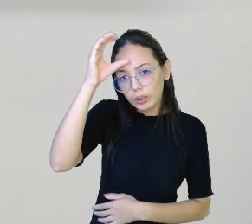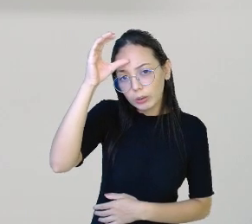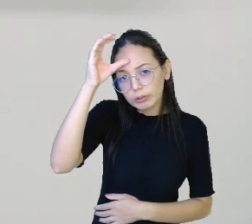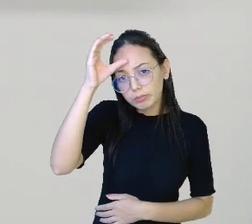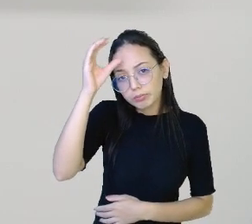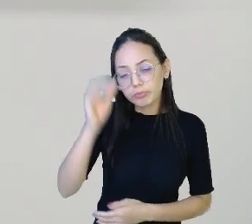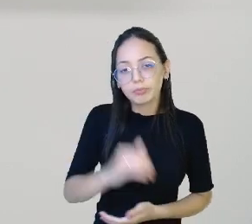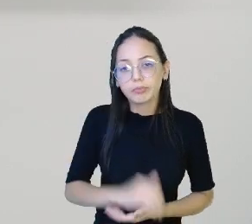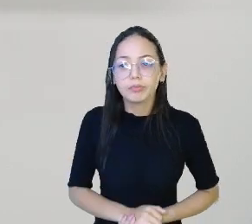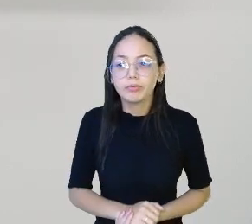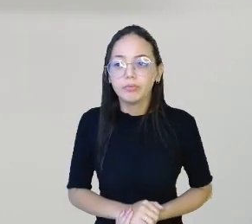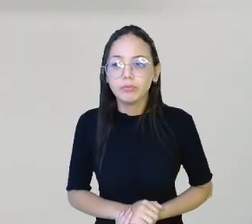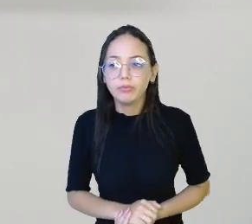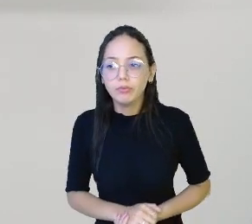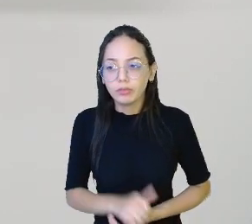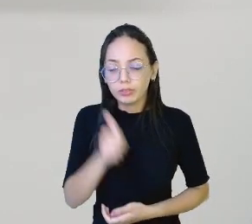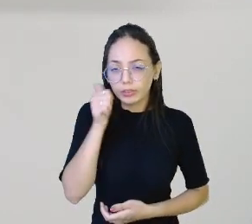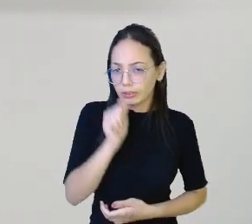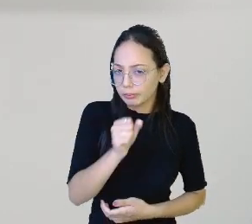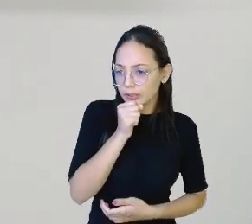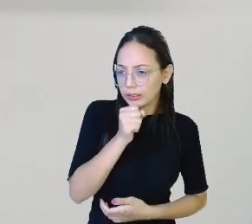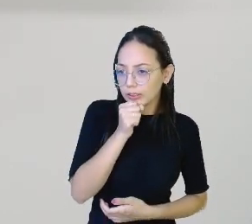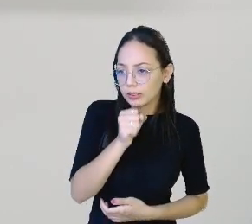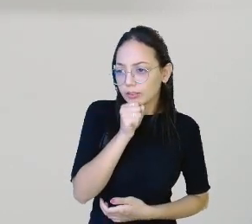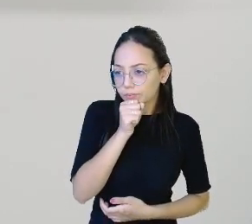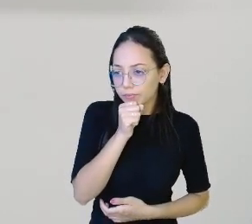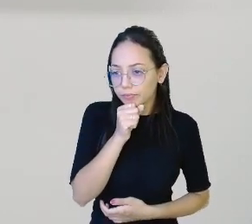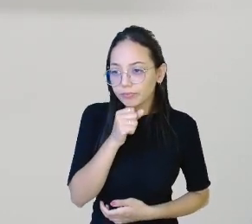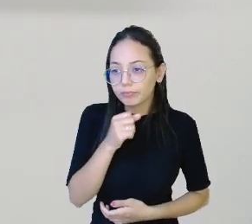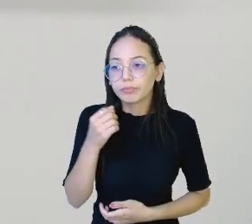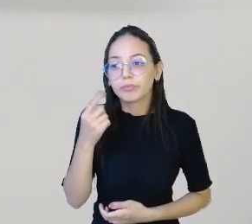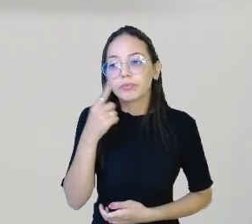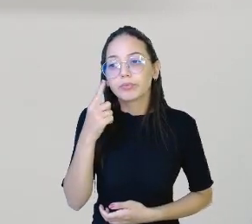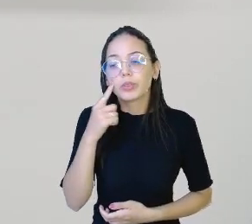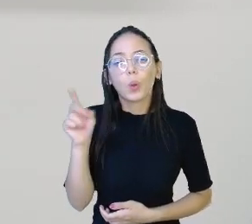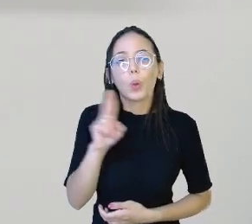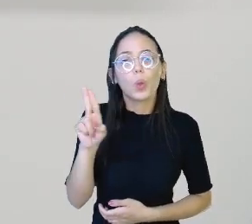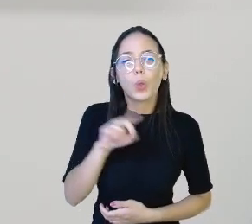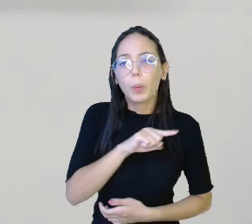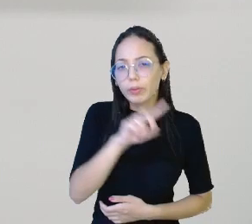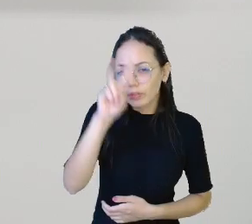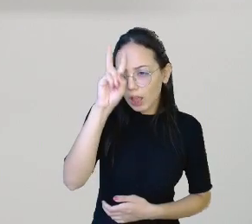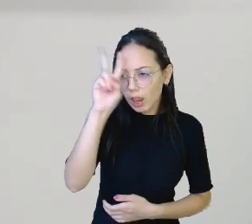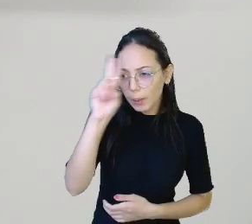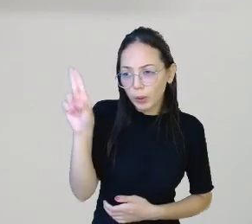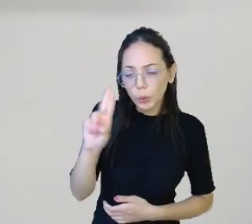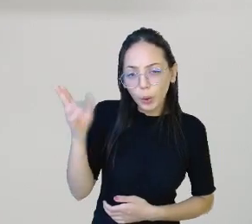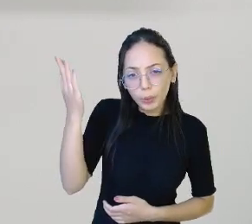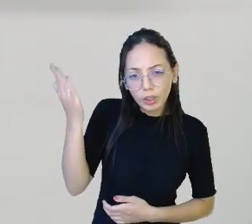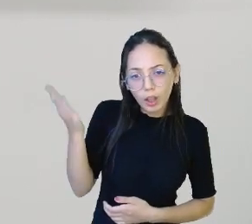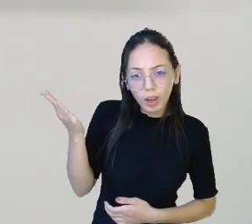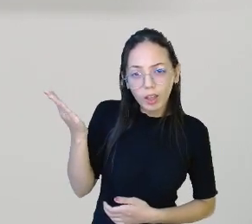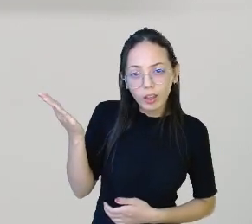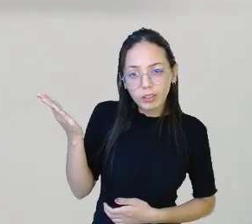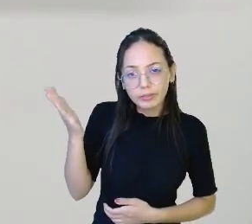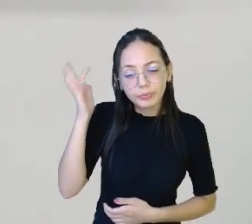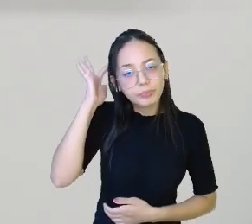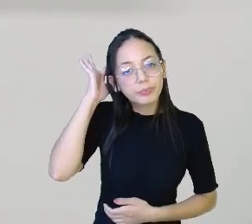Gumercindo? Será que foi Dona Julinha? Como é o nome dele, você lembra dessa personagem que eu falei logo no